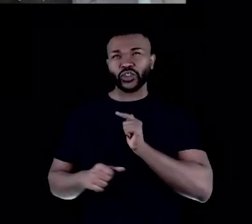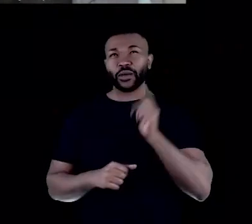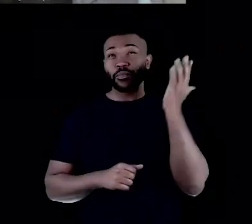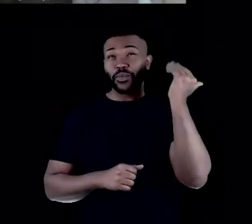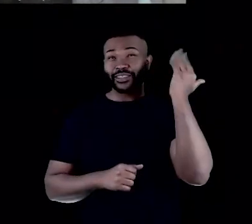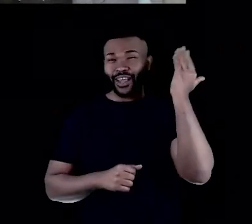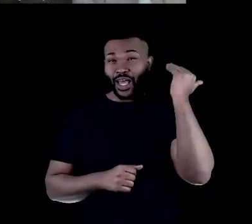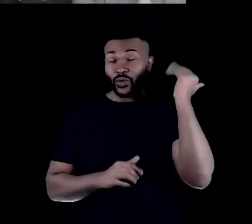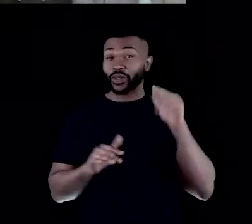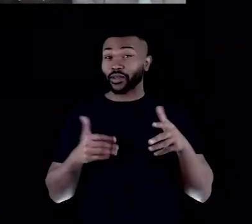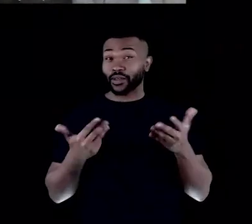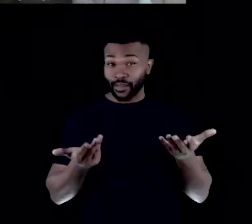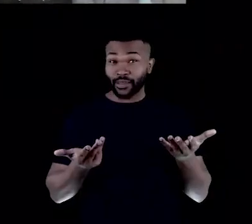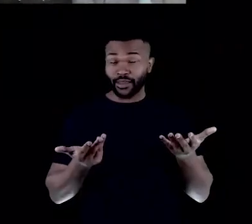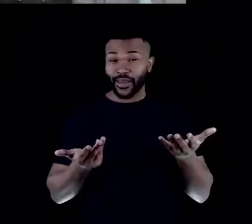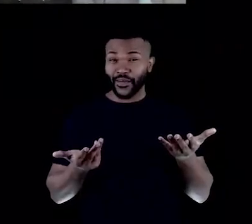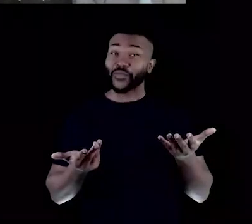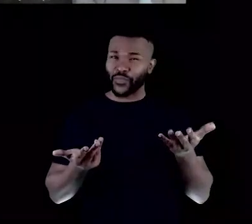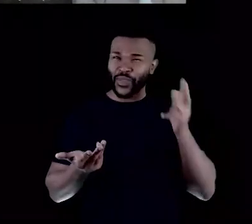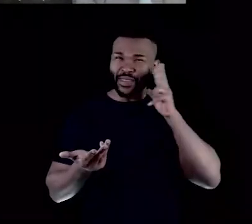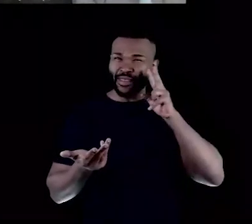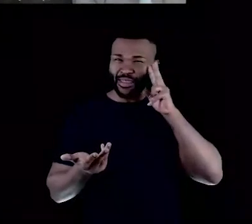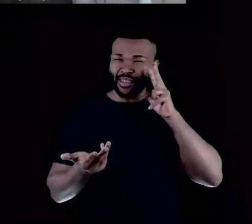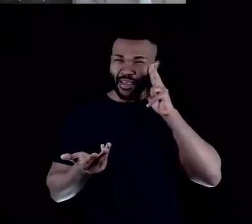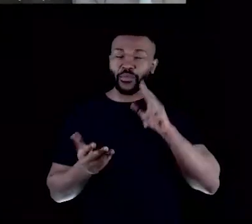de amor. Amor é. Era Adão e Eva.